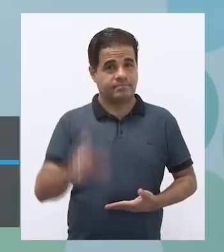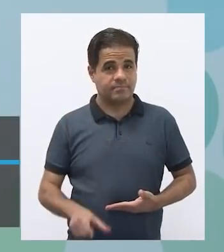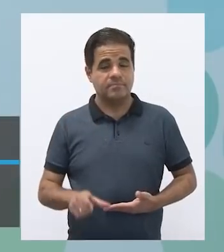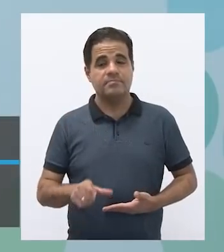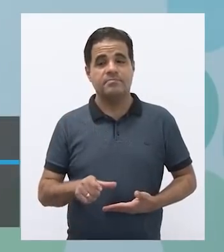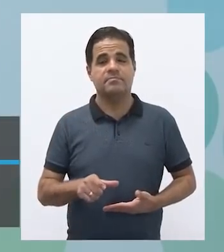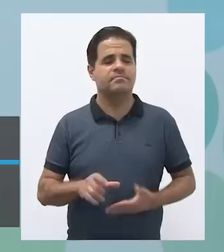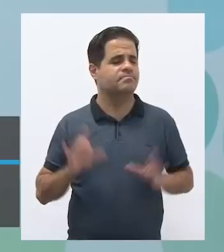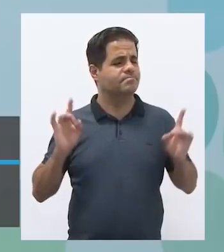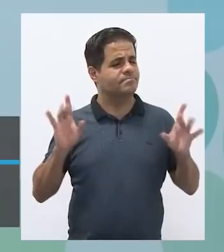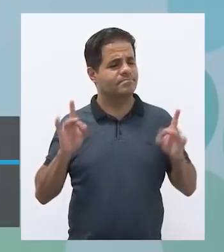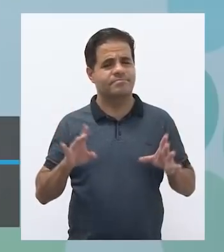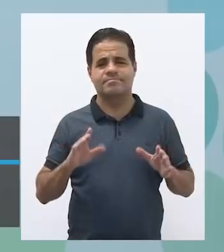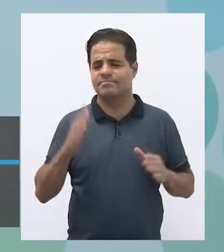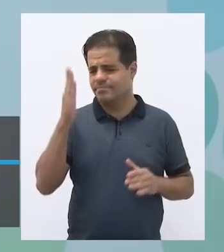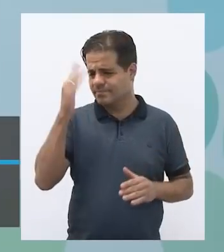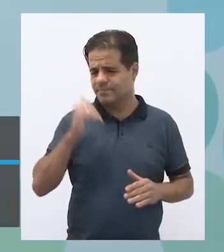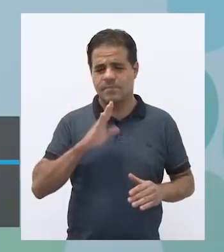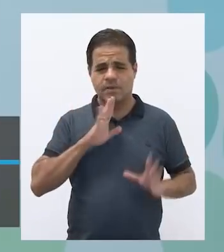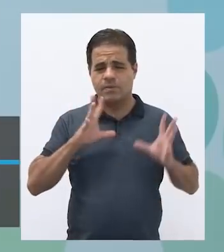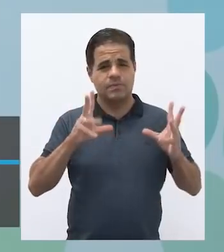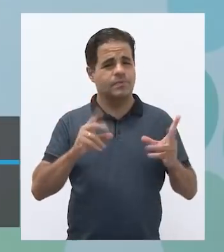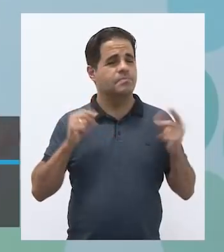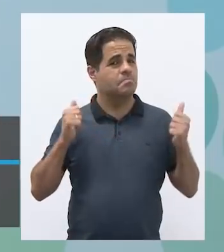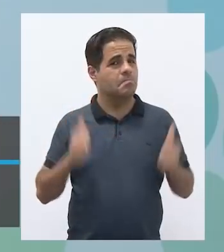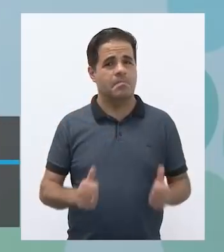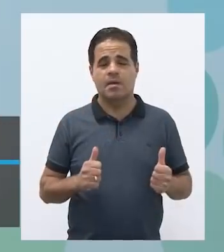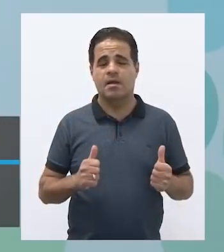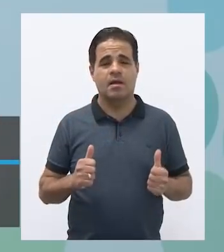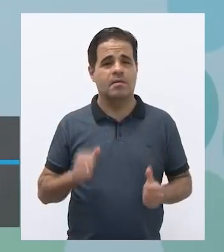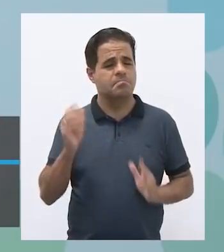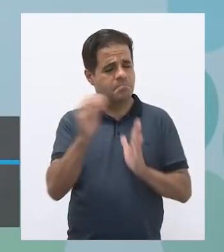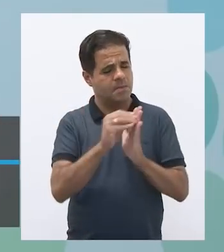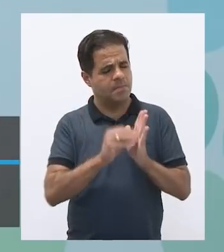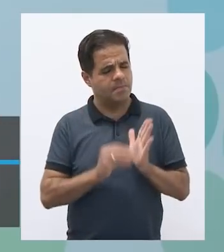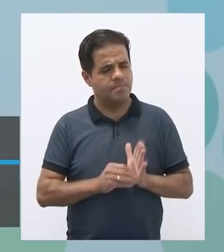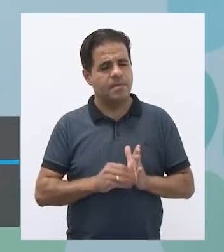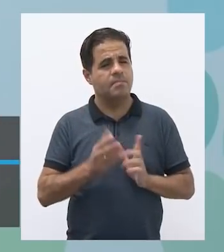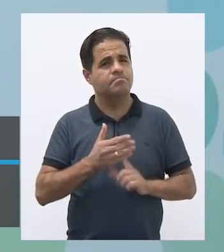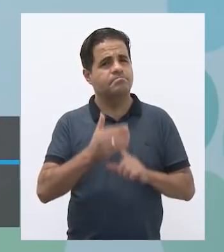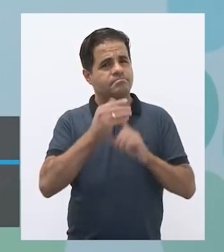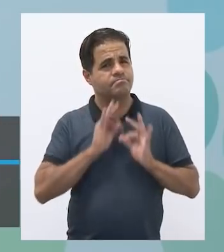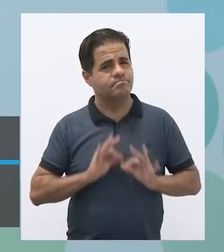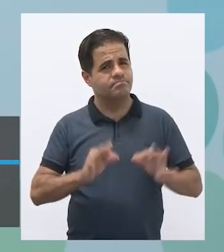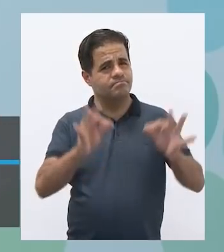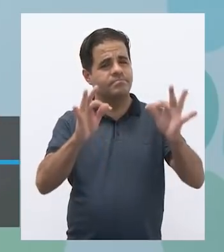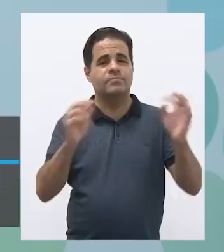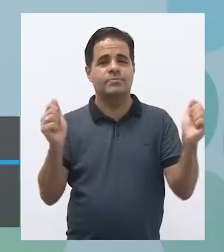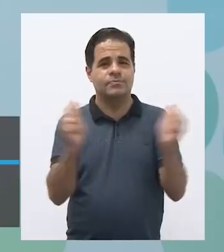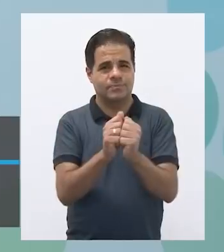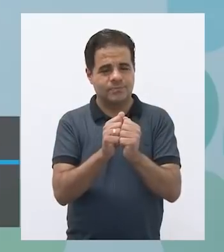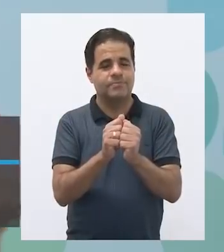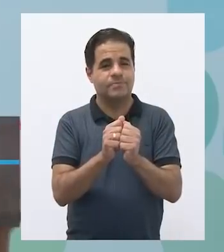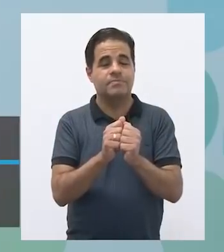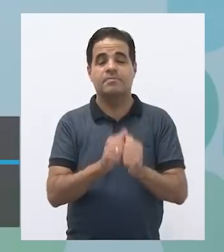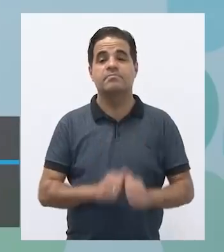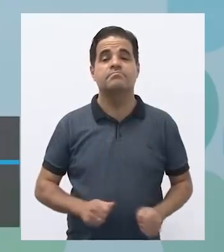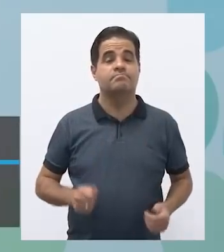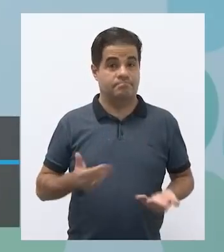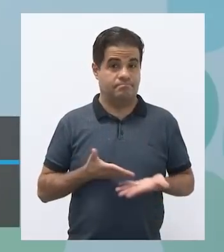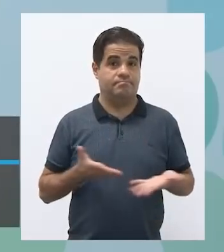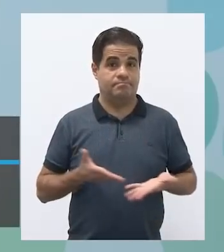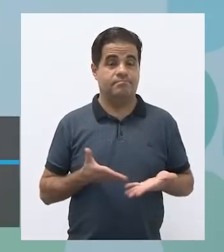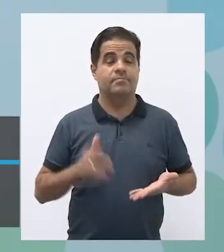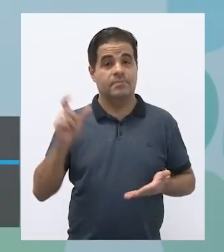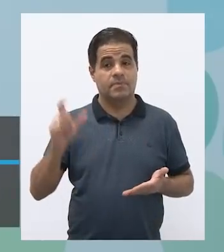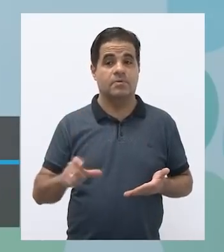pessoa super gabaritada para trabalhar e pontuar algumas coisas de tecnologia com a gente, né? Então, ainda mais que hoje é